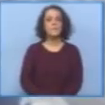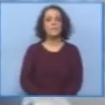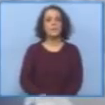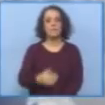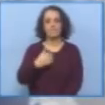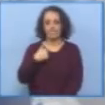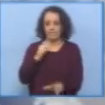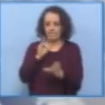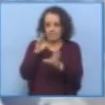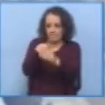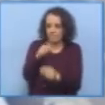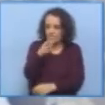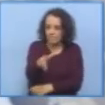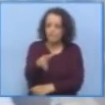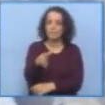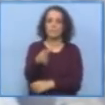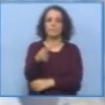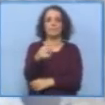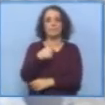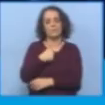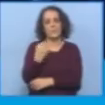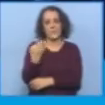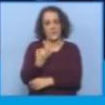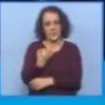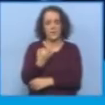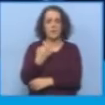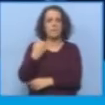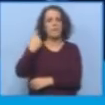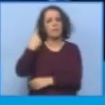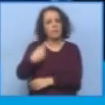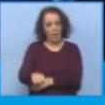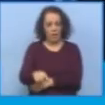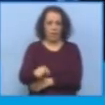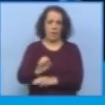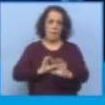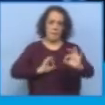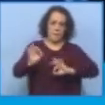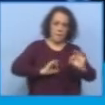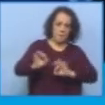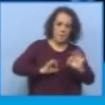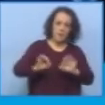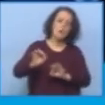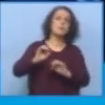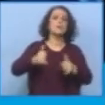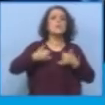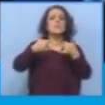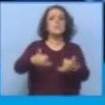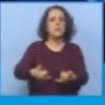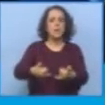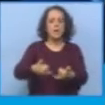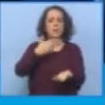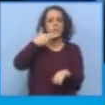nós tínhamos também na preparação e depois na própria realização uma preocupação muito grande de acompanhamento e